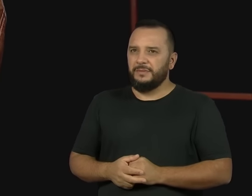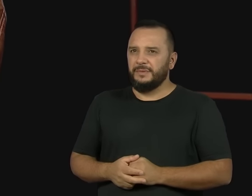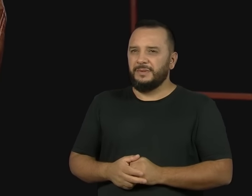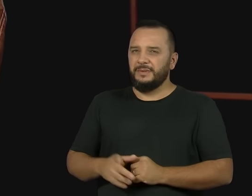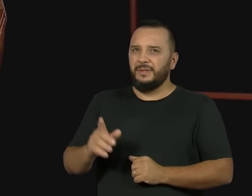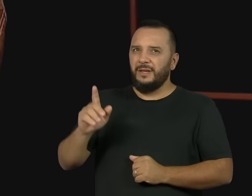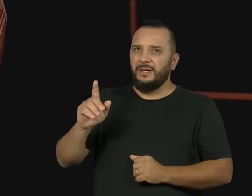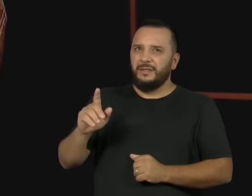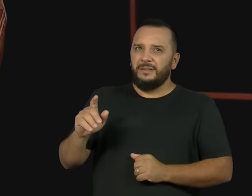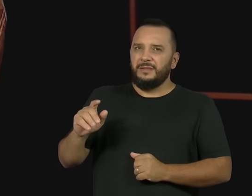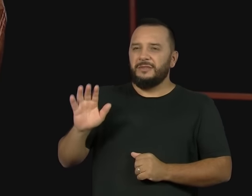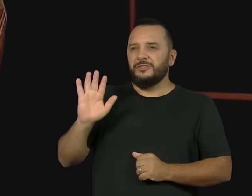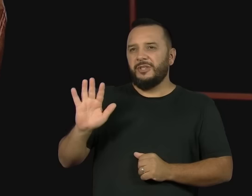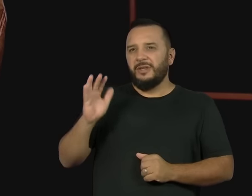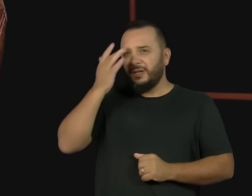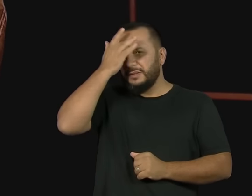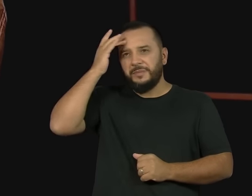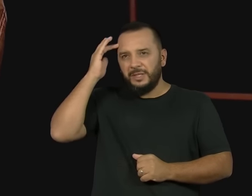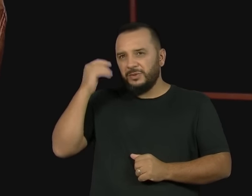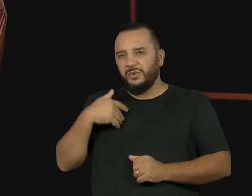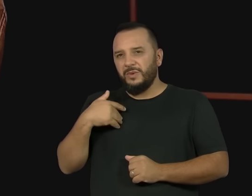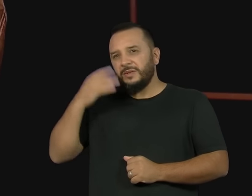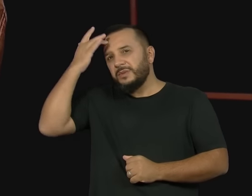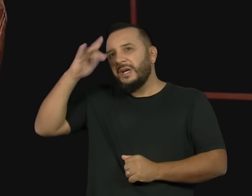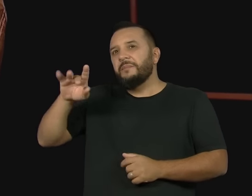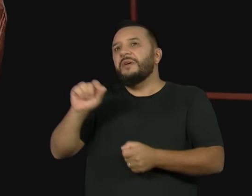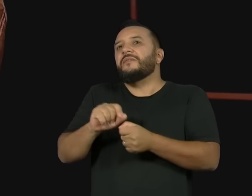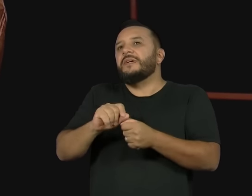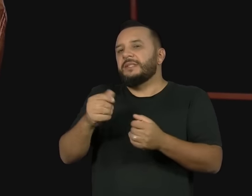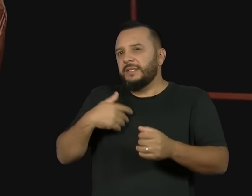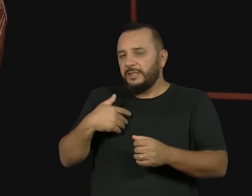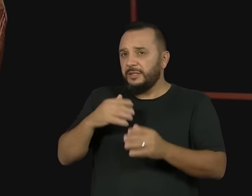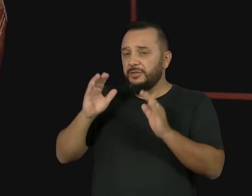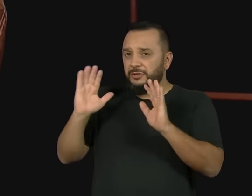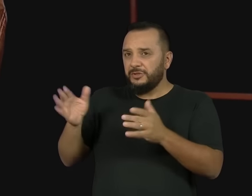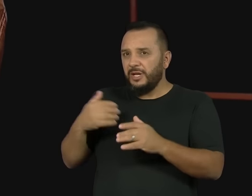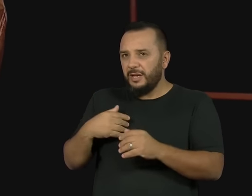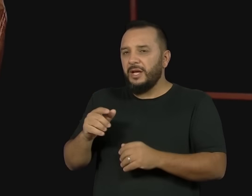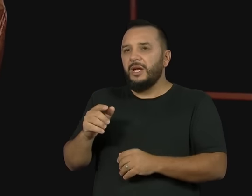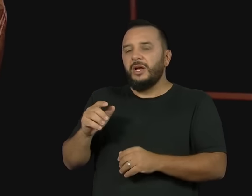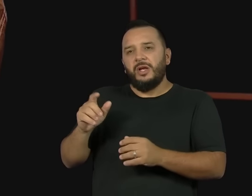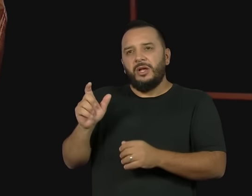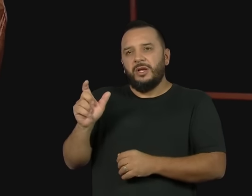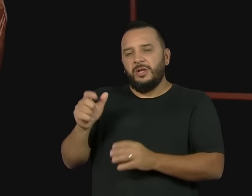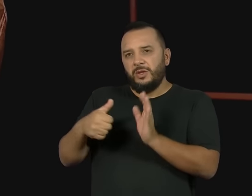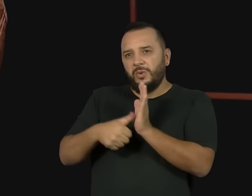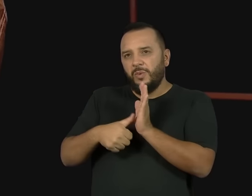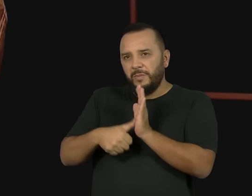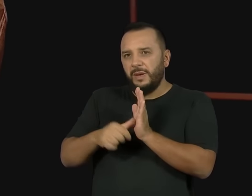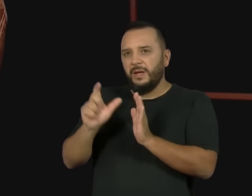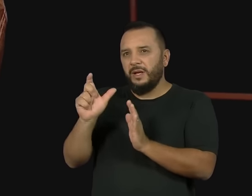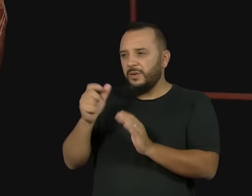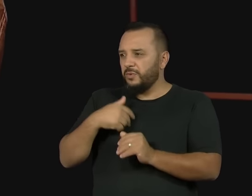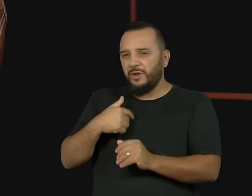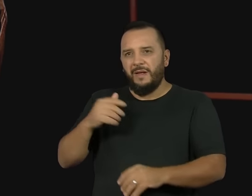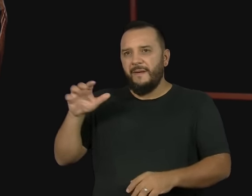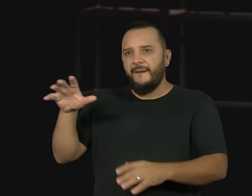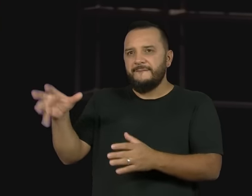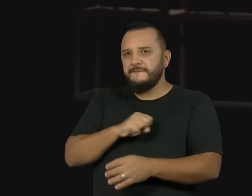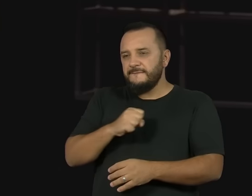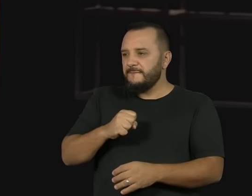depósito que eles iam jogando as pessoas que eles não sabiam o que fazer. Eles tiravam os documentos, porque a gente ficou sem, né? E